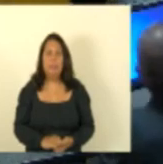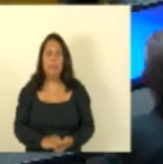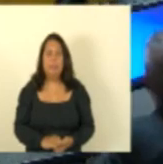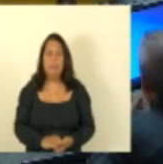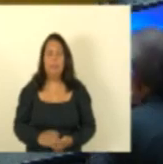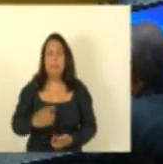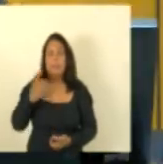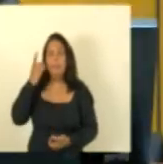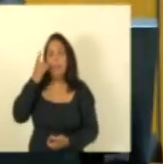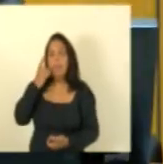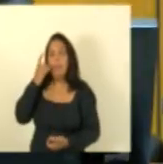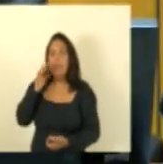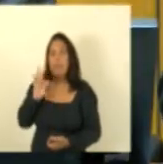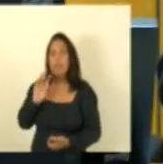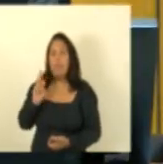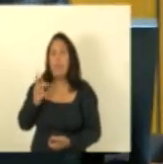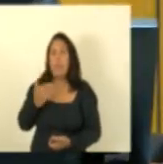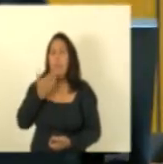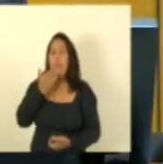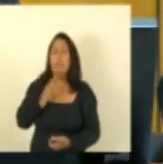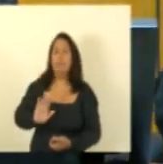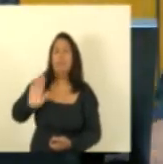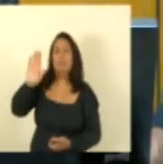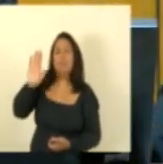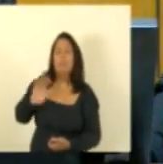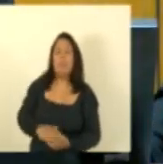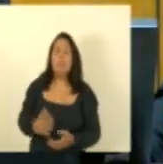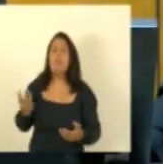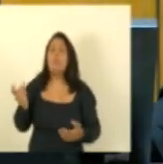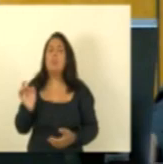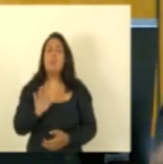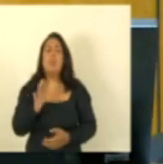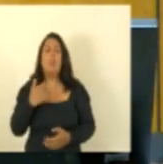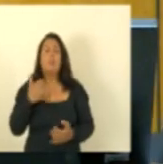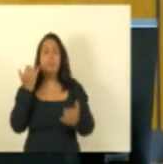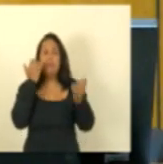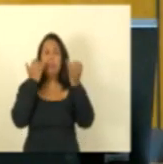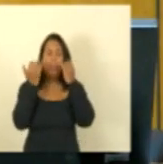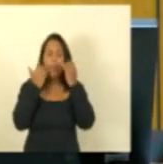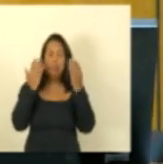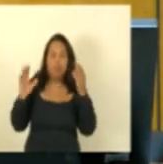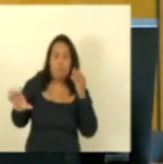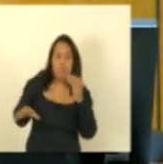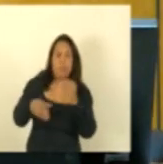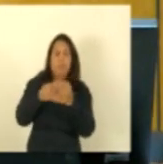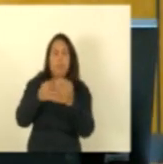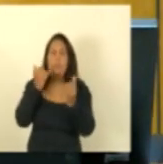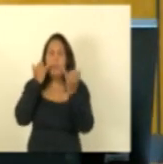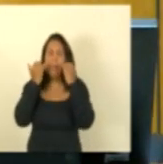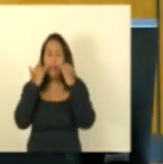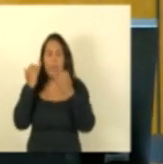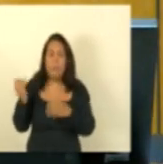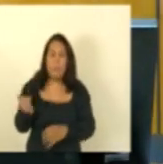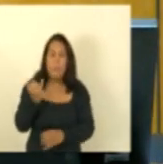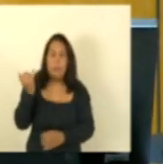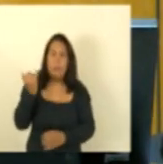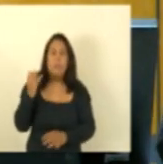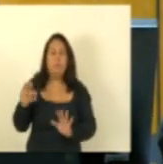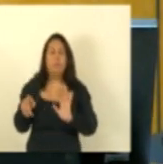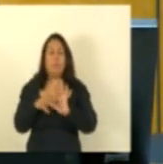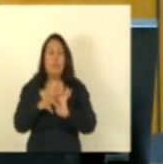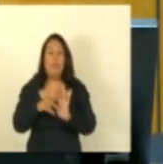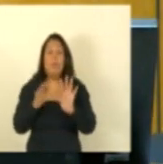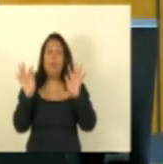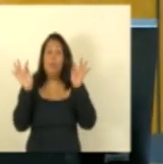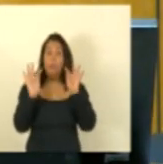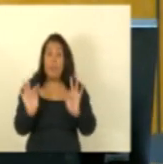Deputado Thiago Hoffmann, senhor com a presidente, palavra. Pela ordem, só para dar uma informação, já que nós fizemos um minuto de silêncio aqui, também dar uma informação muito importante e